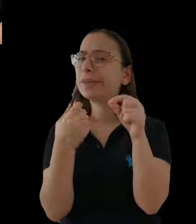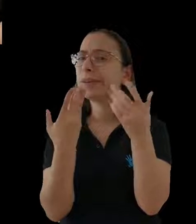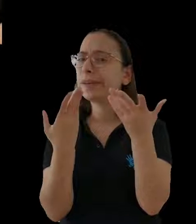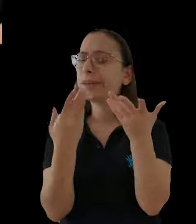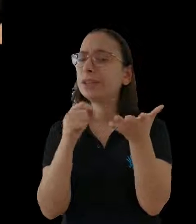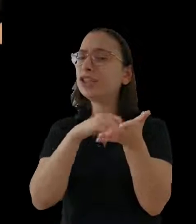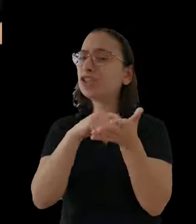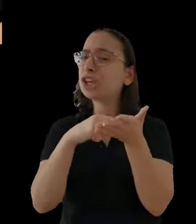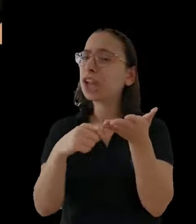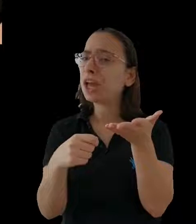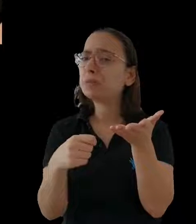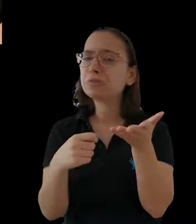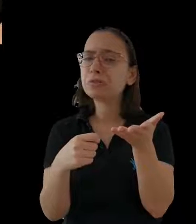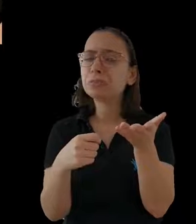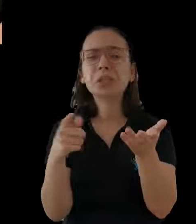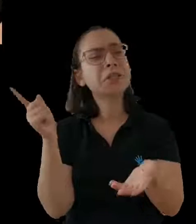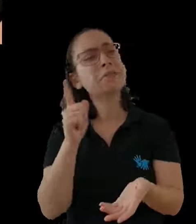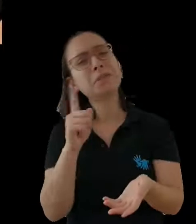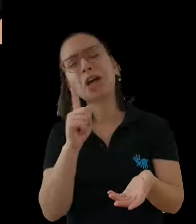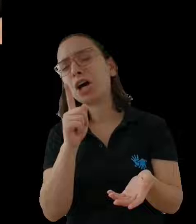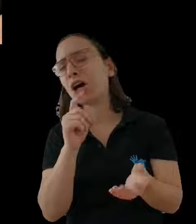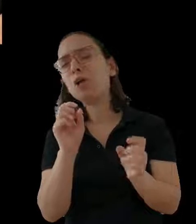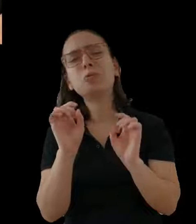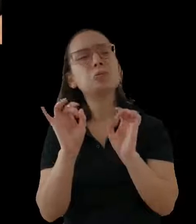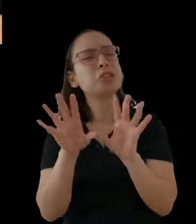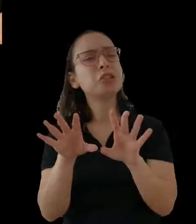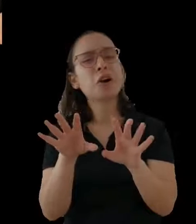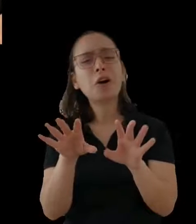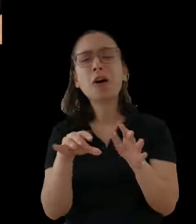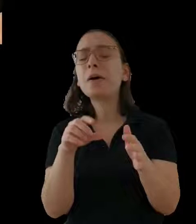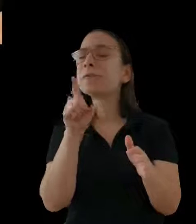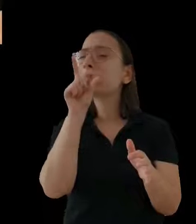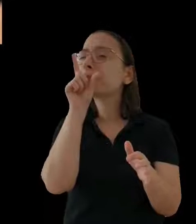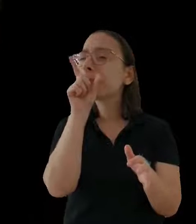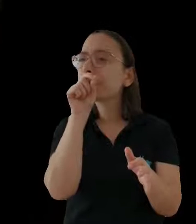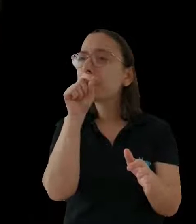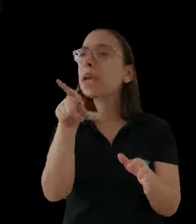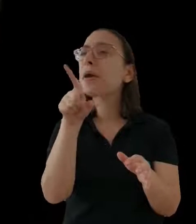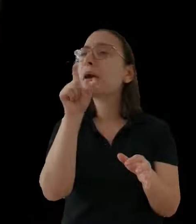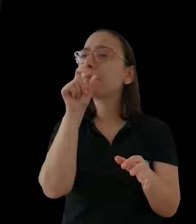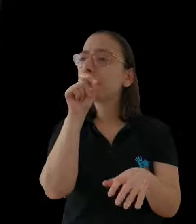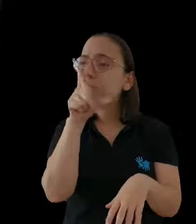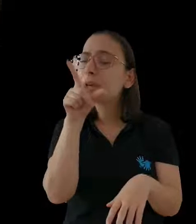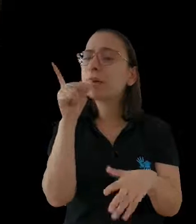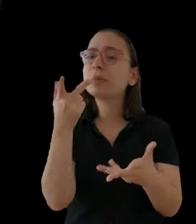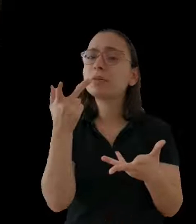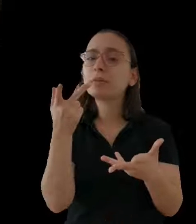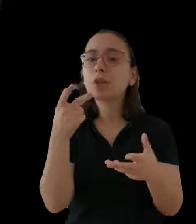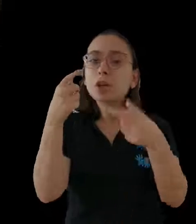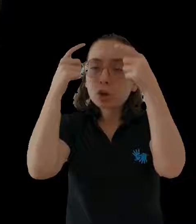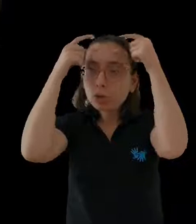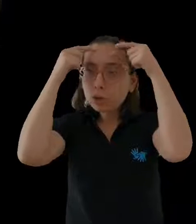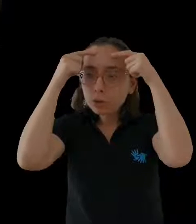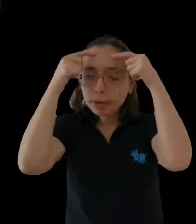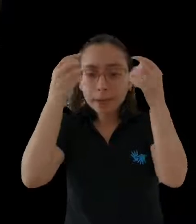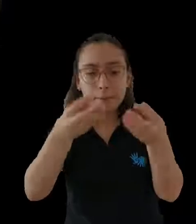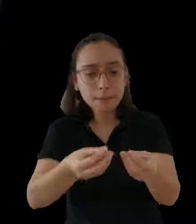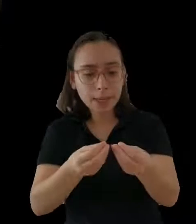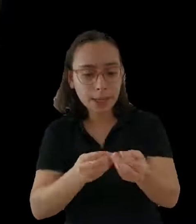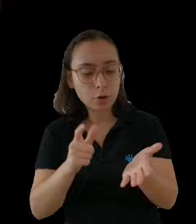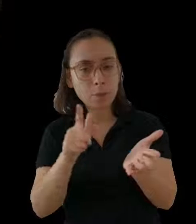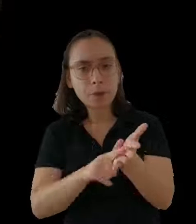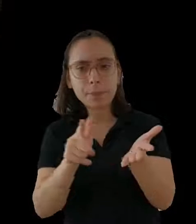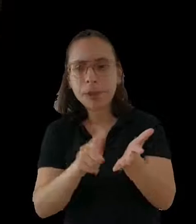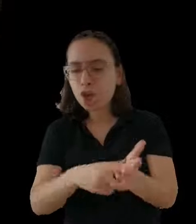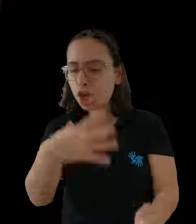o pintinho sabe escrever? Não, só piar. O pintinho não sabe escrever. Então, quando o rei pega